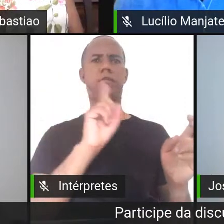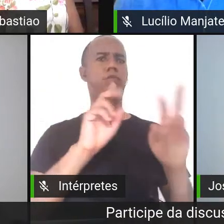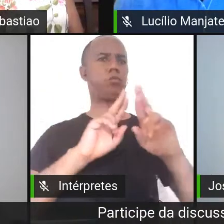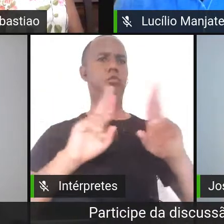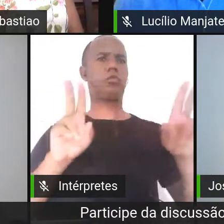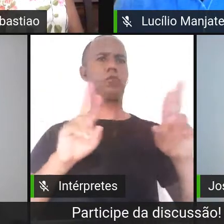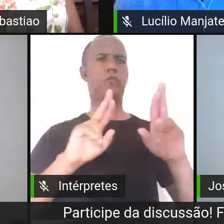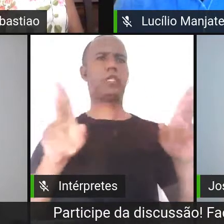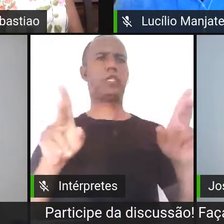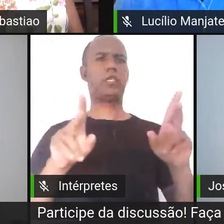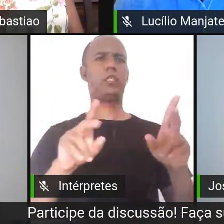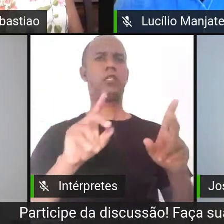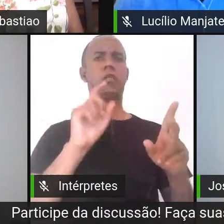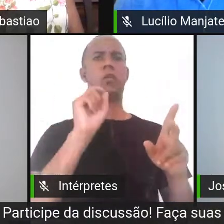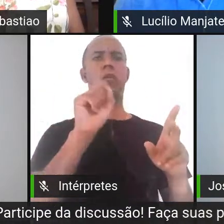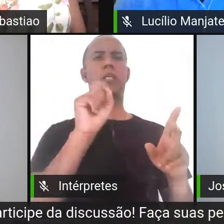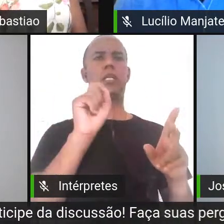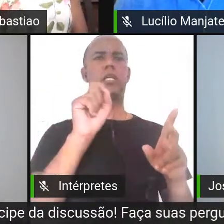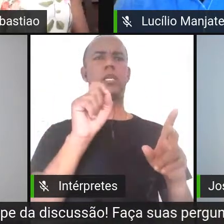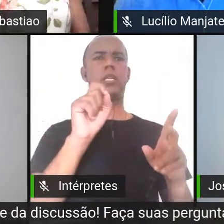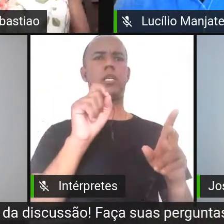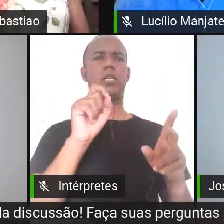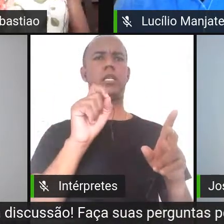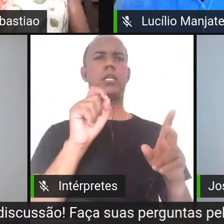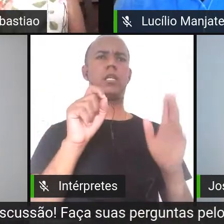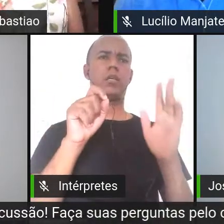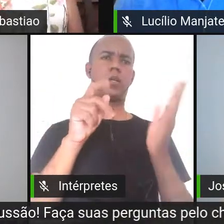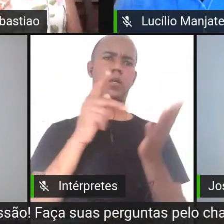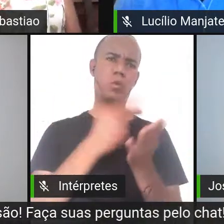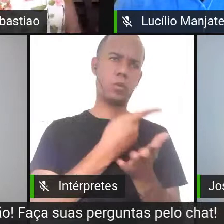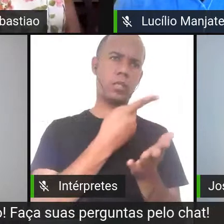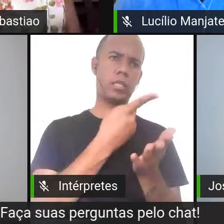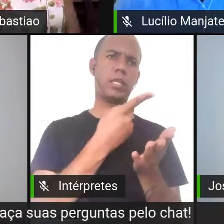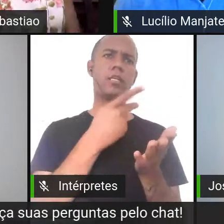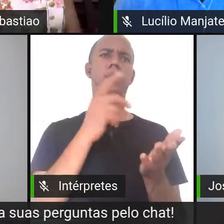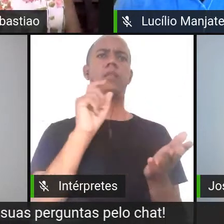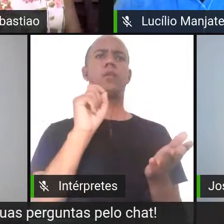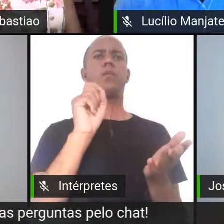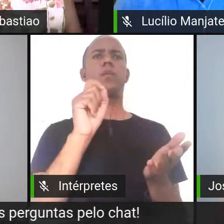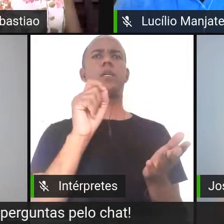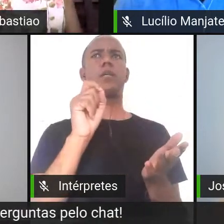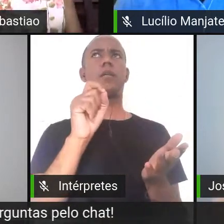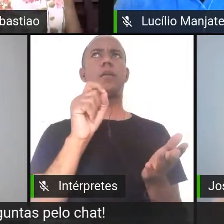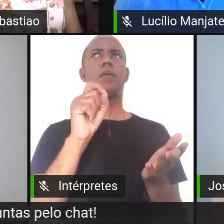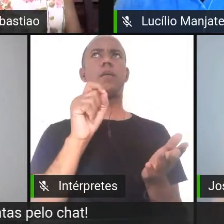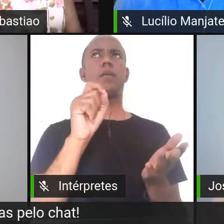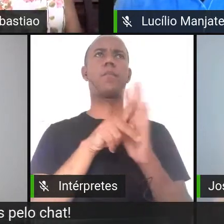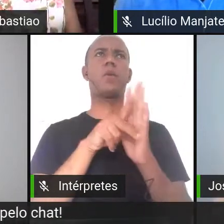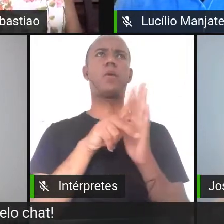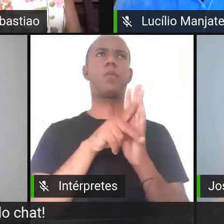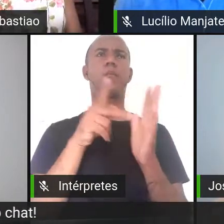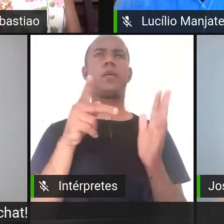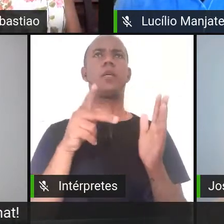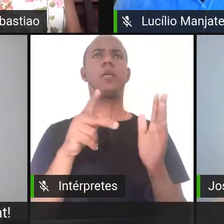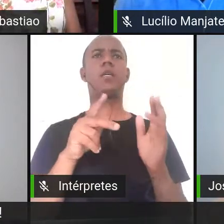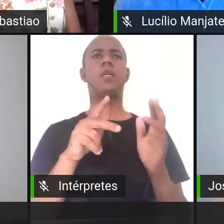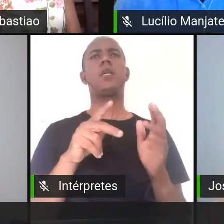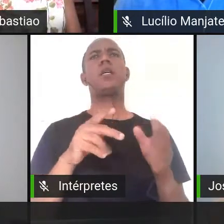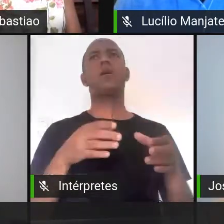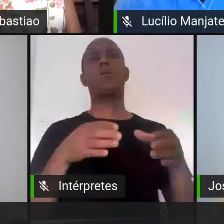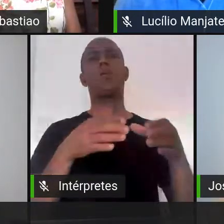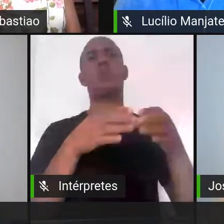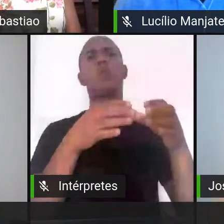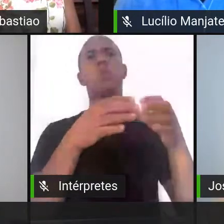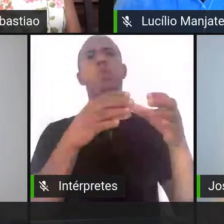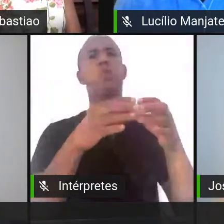O que acontece e marca a minha literatura é o que acontece na sociedade em geral. E posso dar um exemplo,